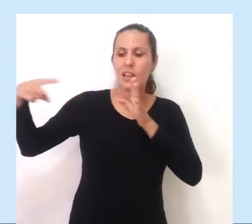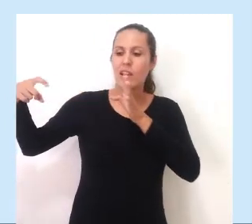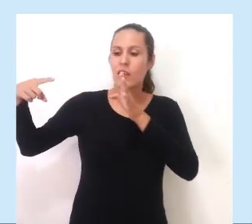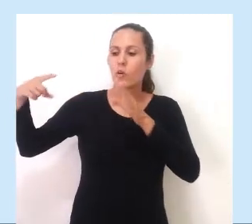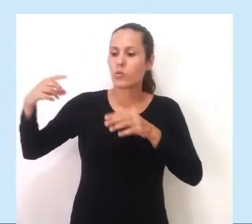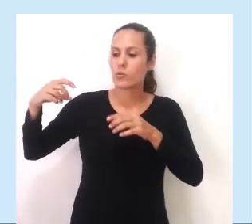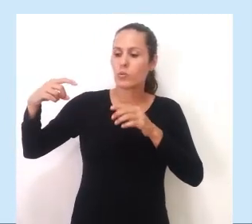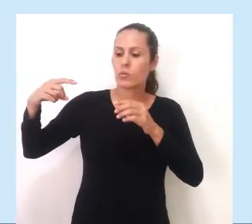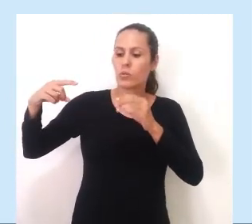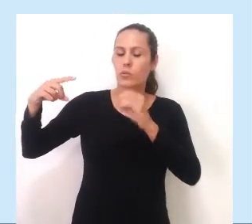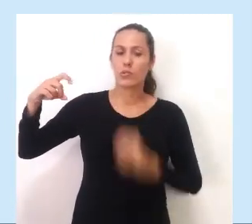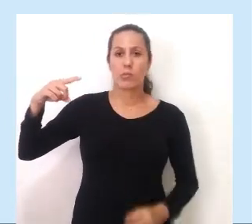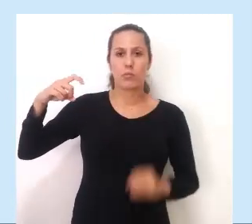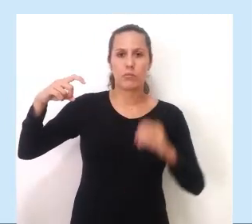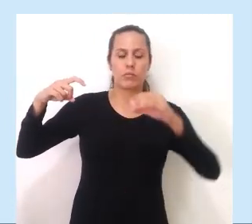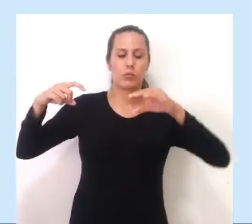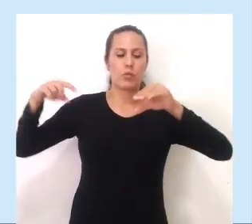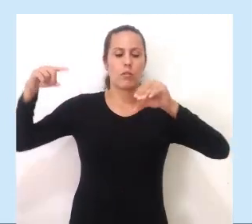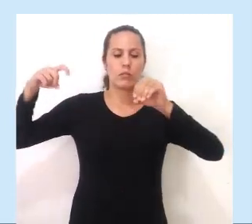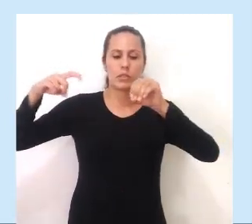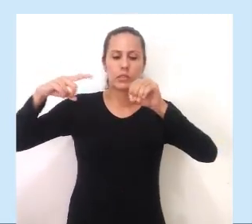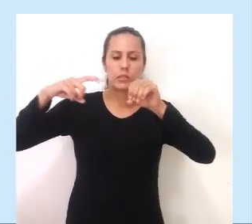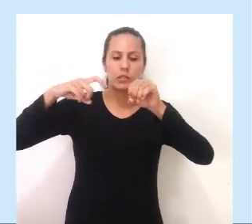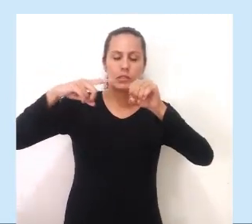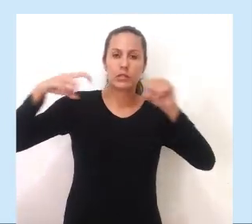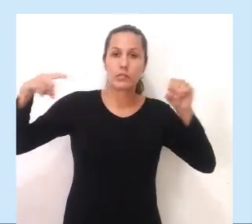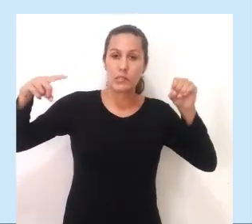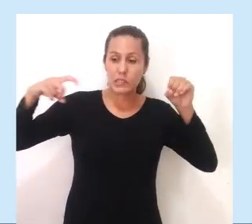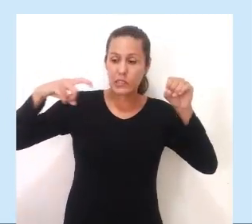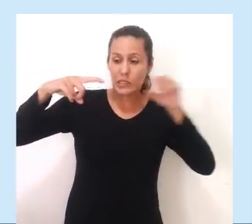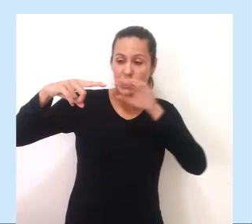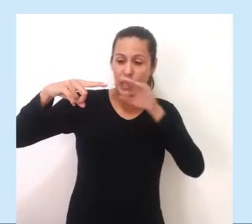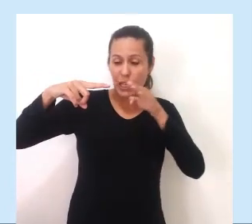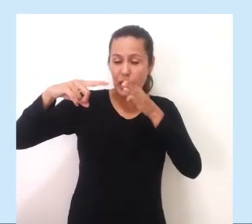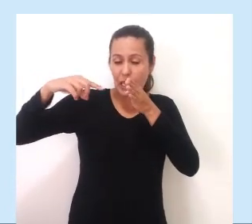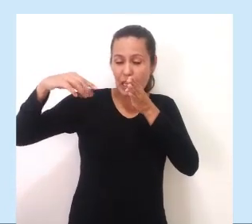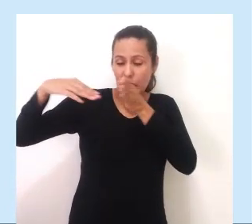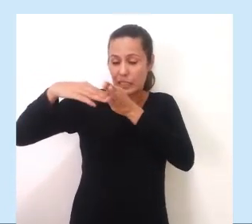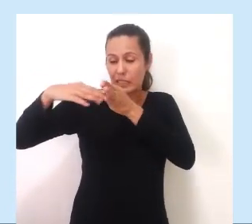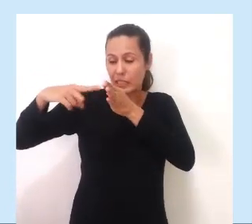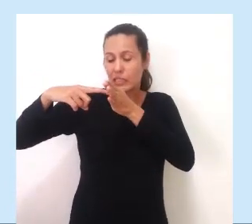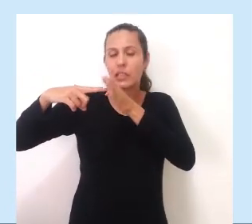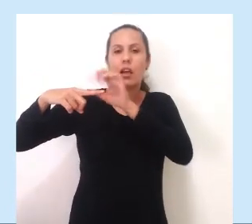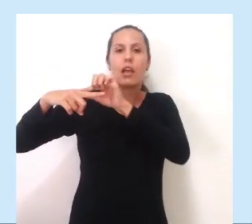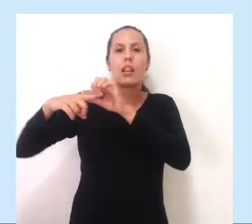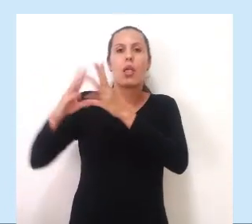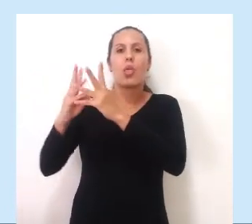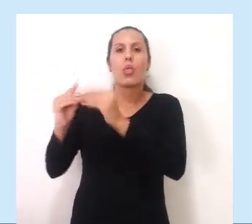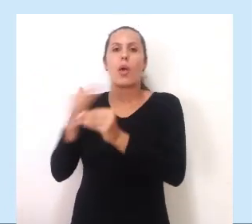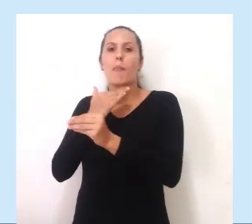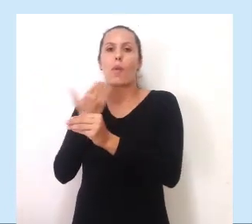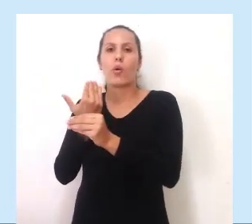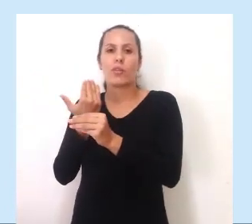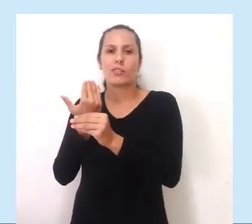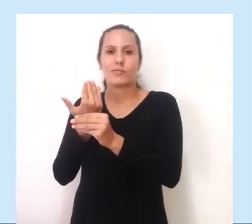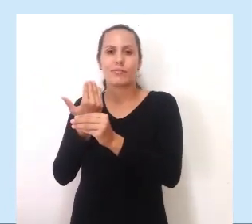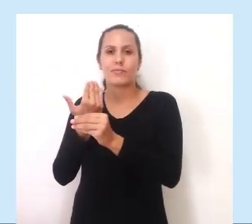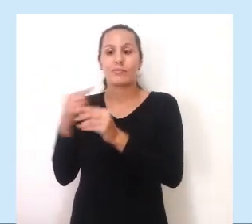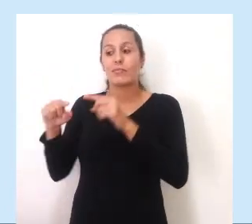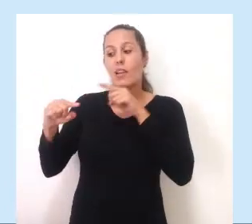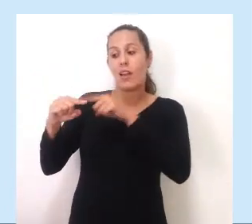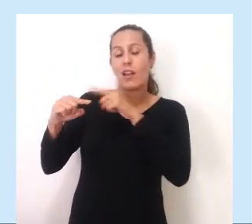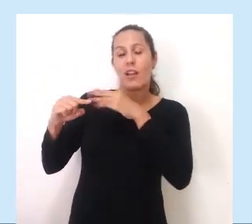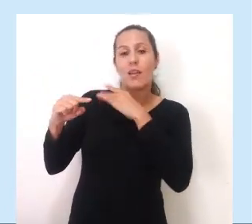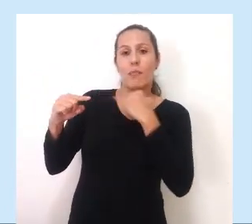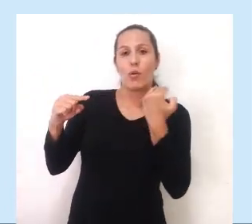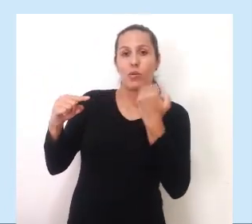aí. Ele não vai ao encontro do óvulo. Seria a barreira, um inseticida, né? Para matar espermatozoide